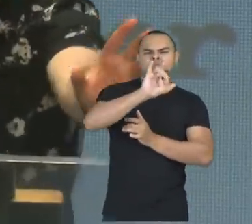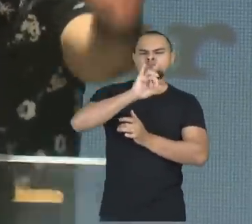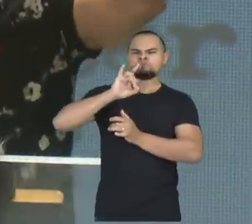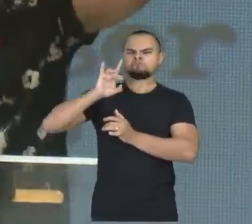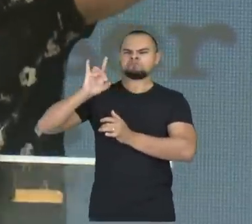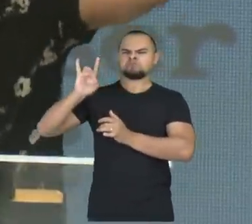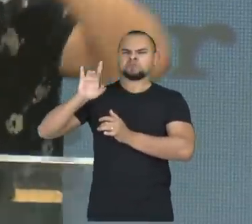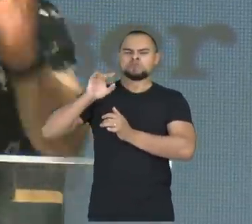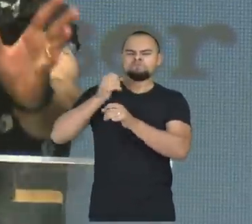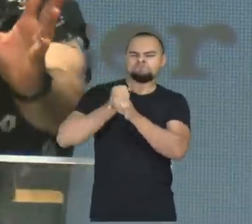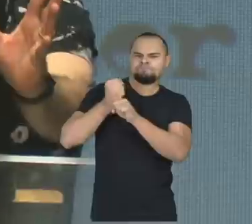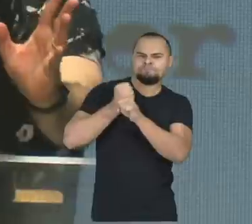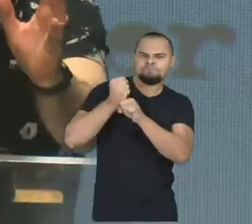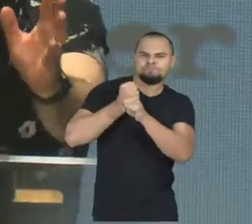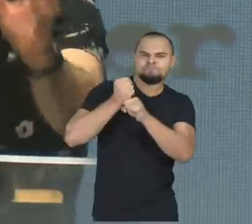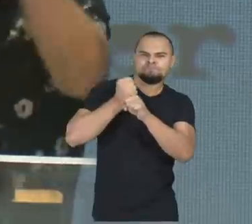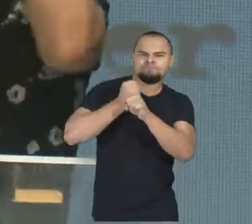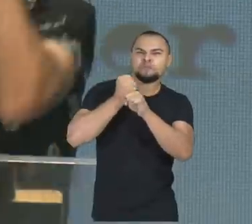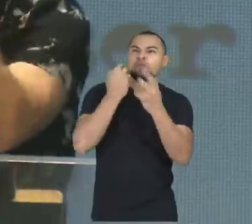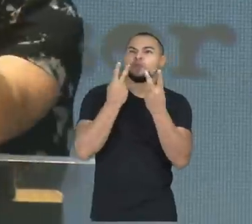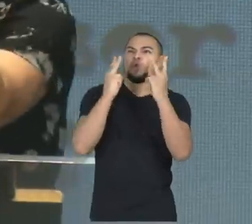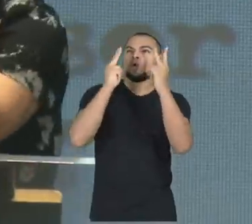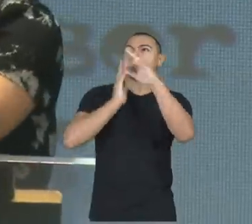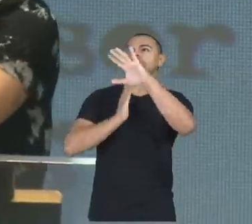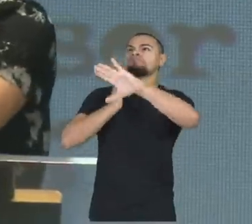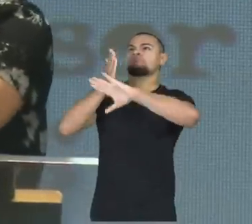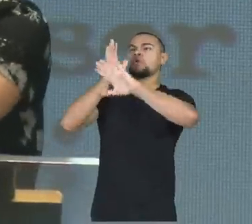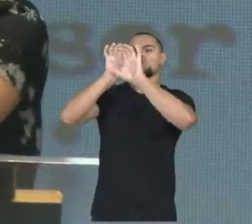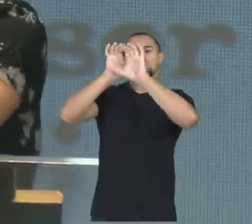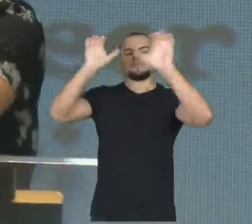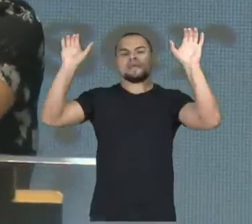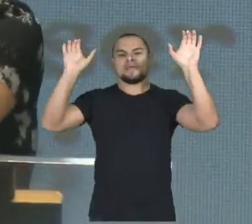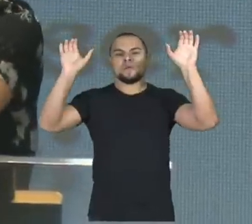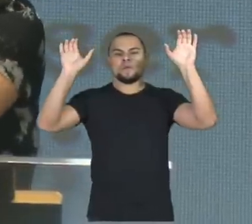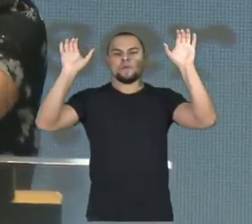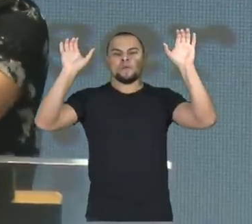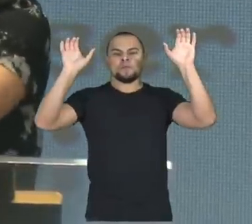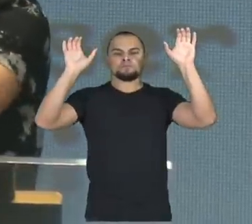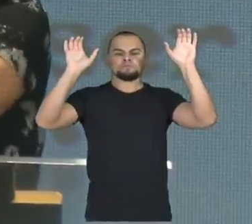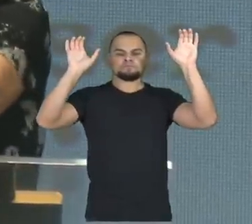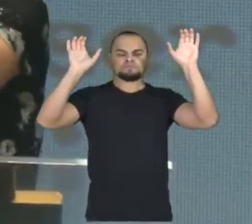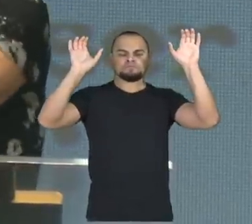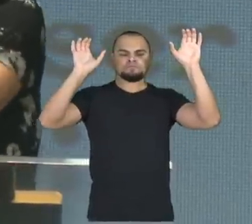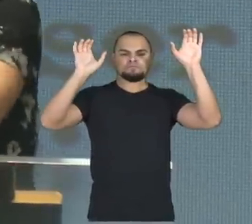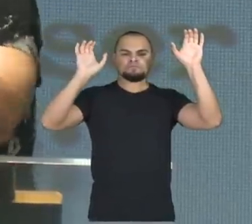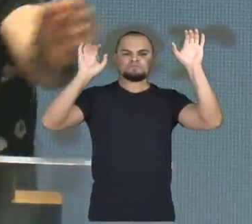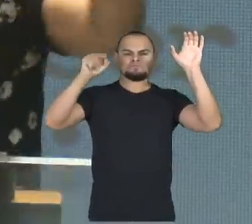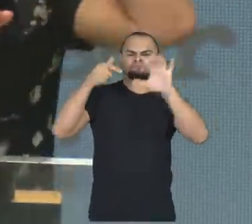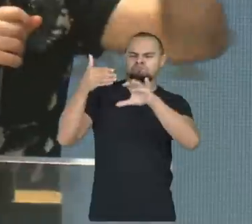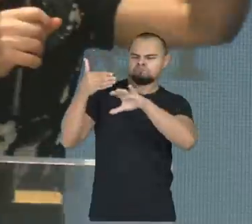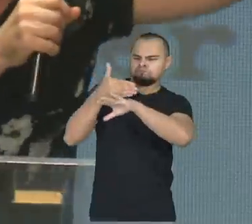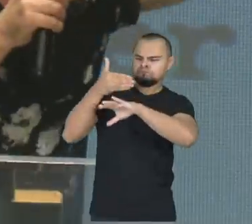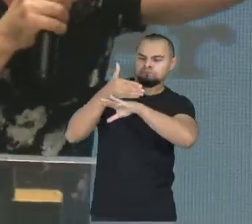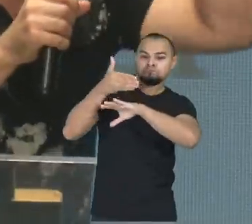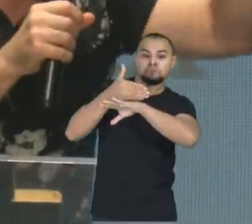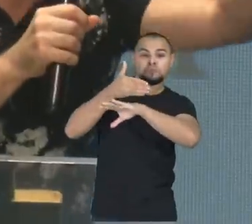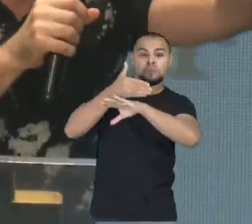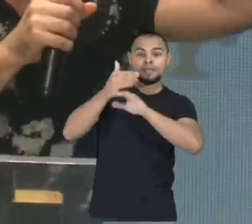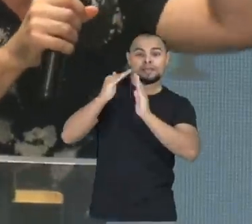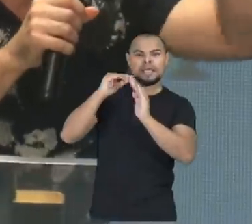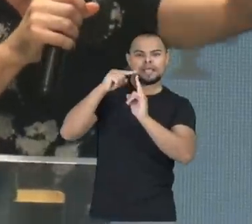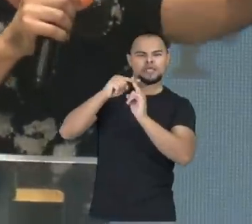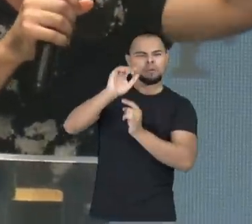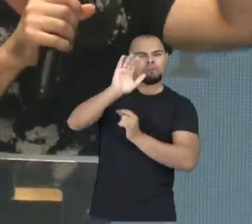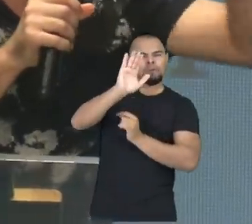na terra e triunfante na glória. Ninguém fará parte desta igreja se